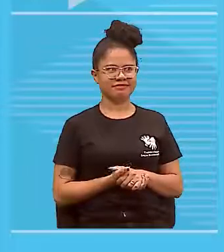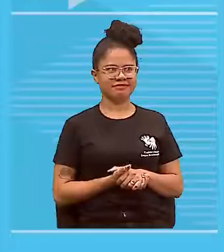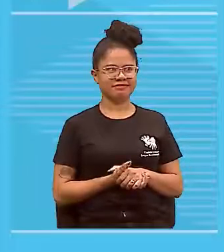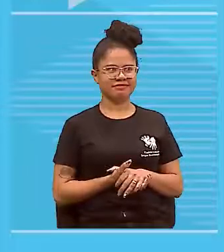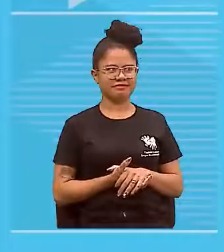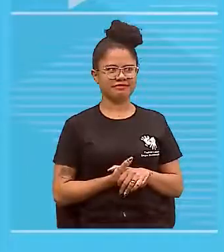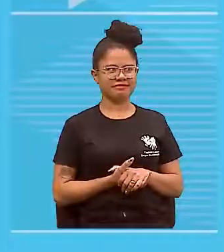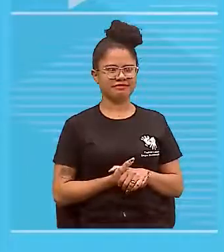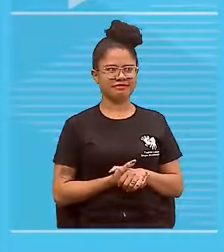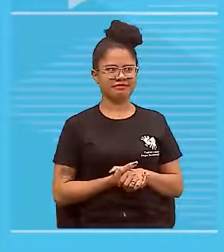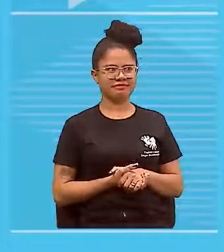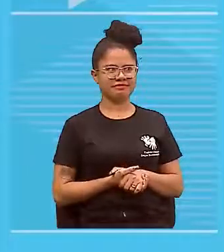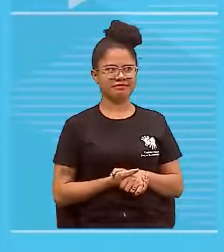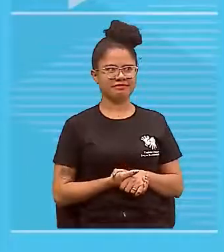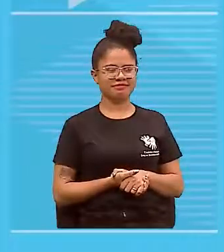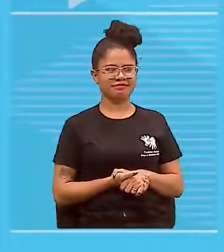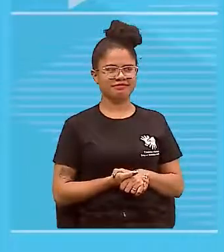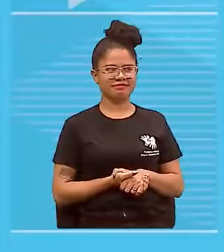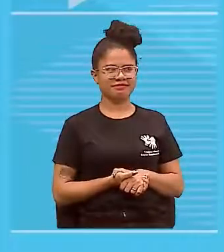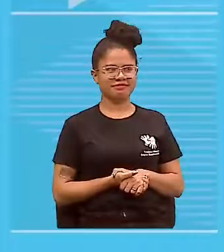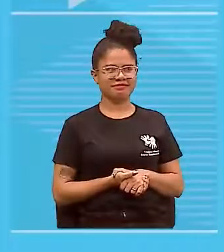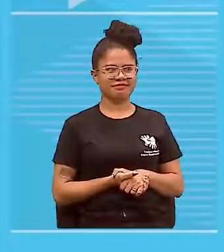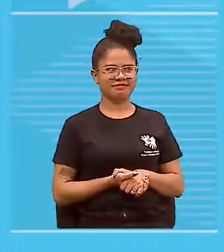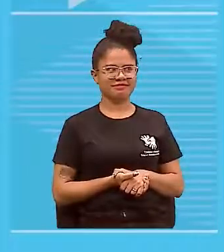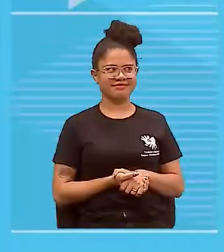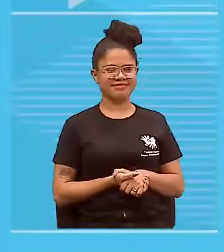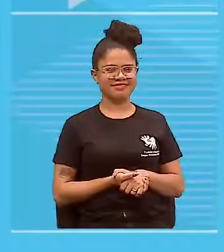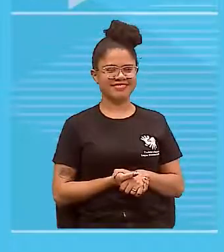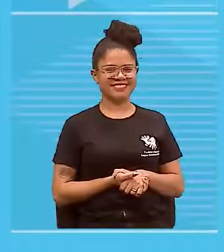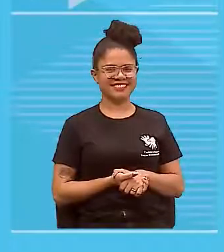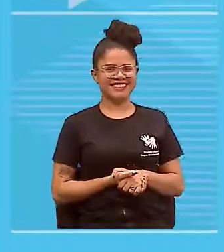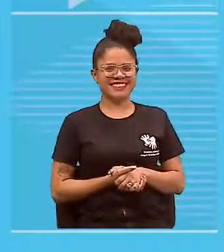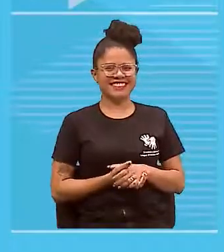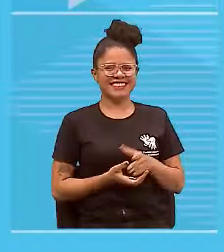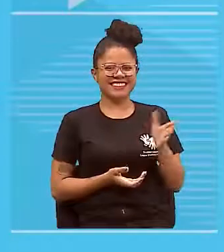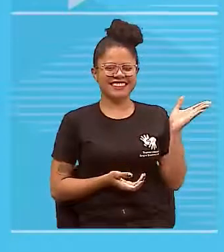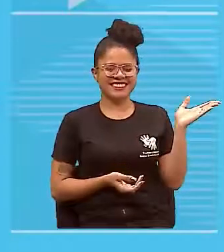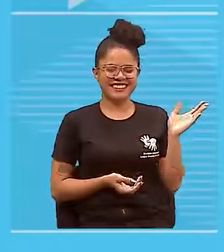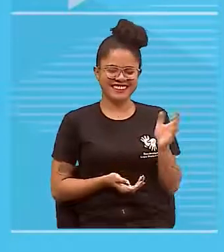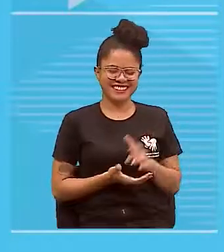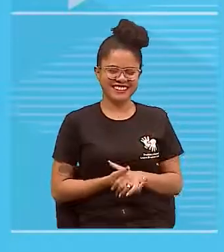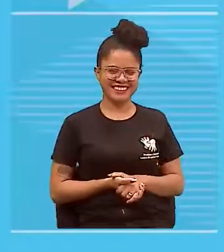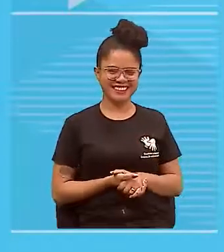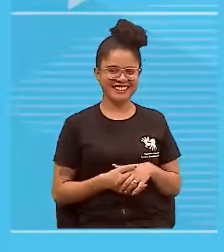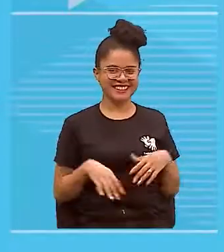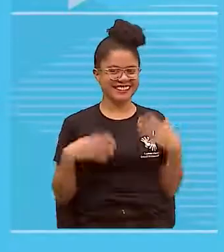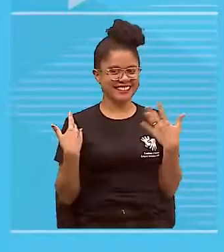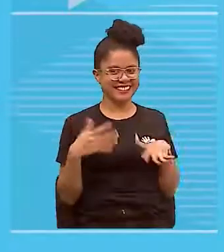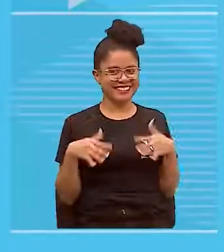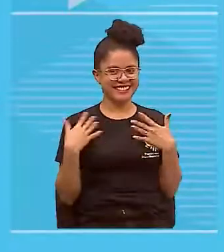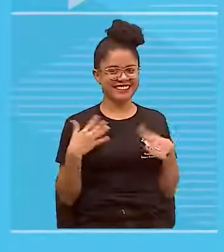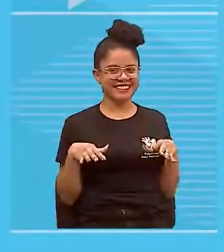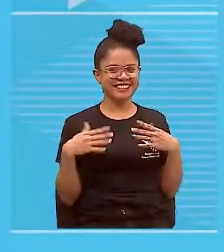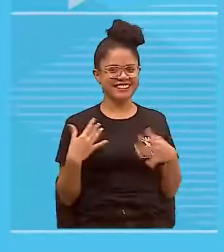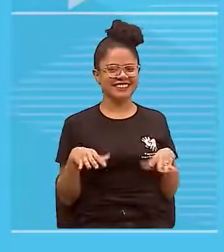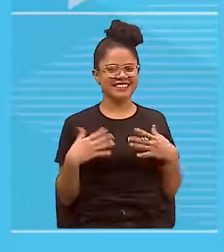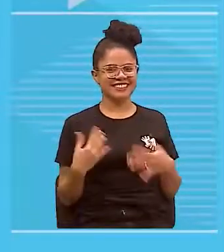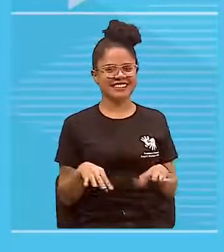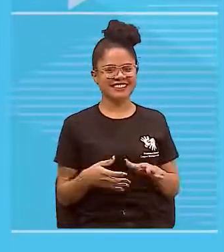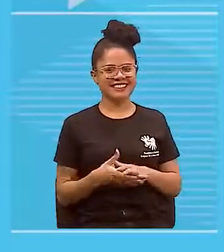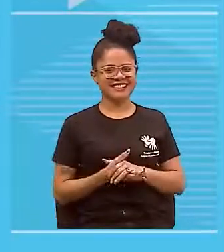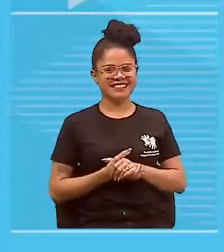apontados em sua direção portanto vai passando o relógio Eita